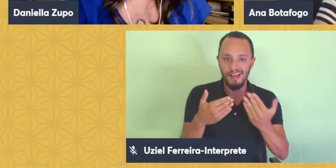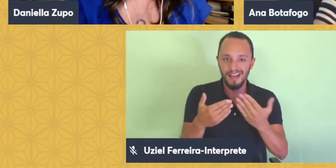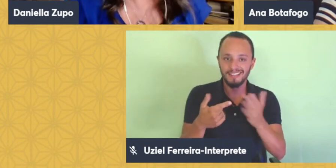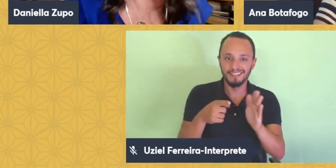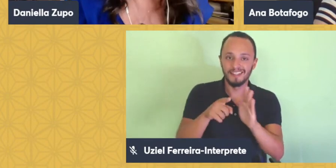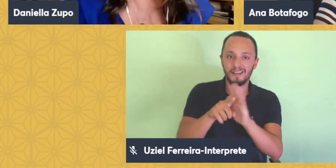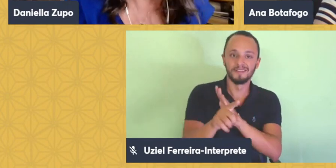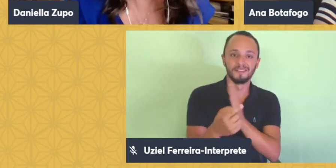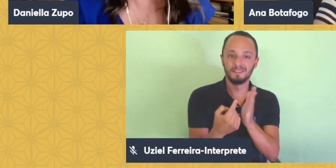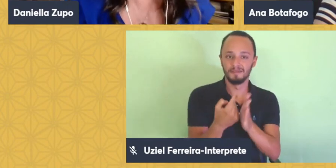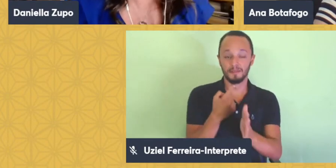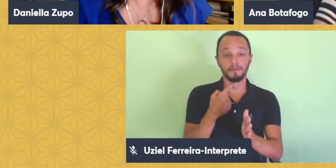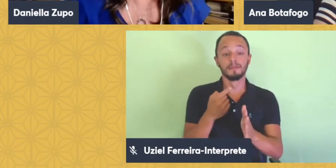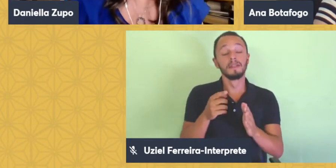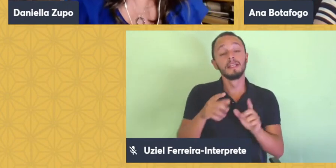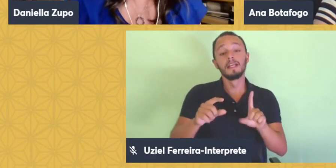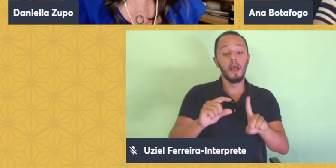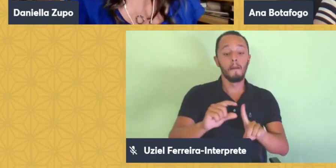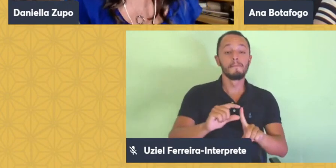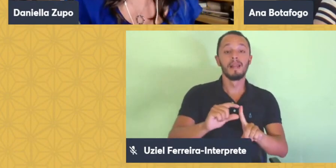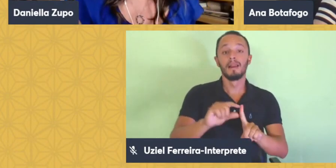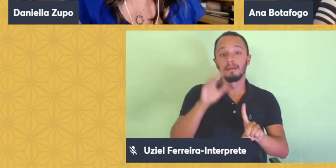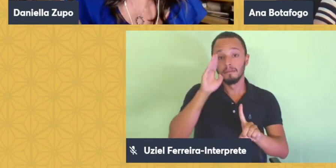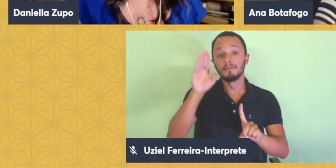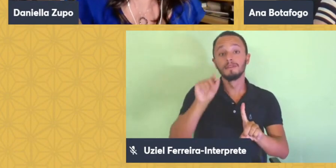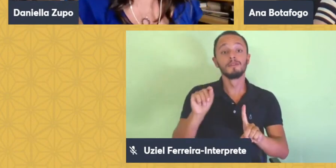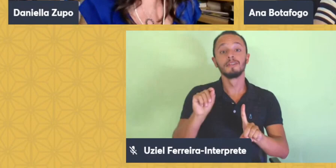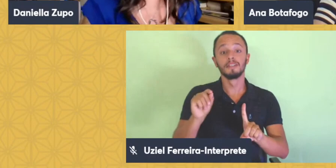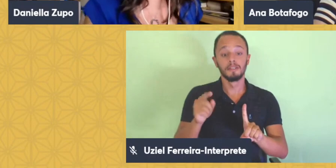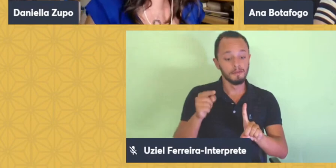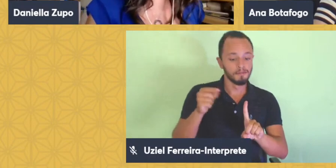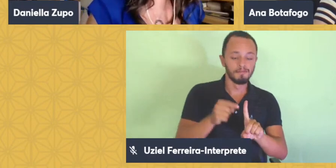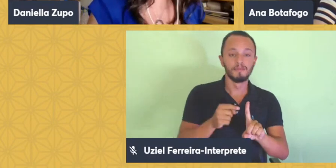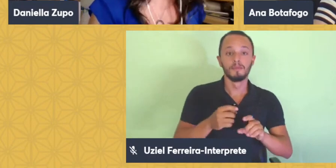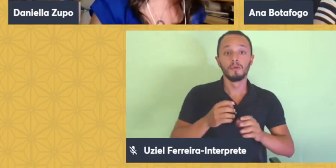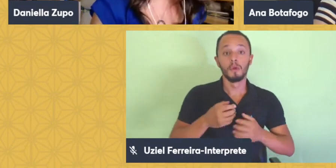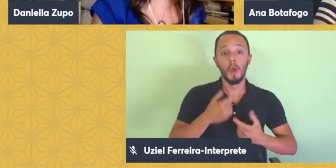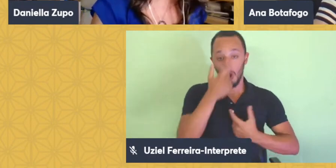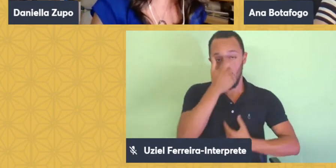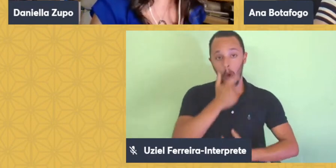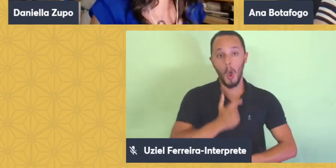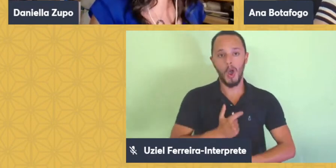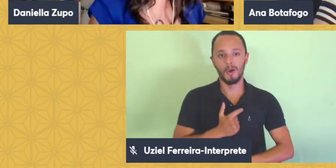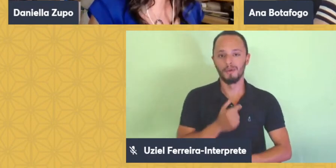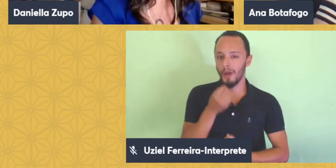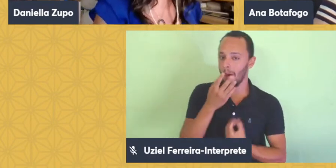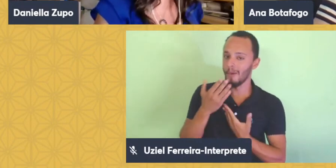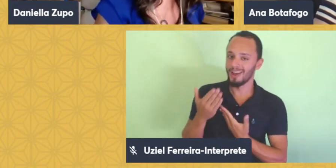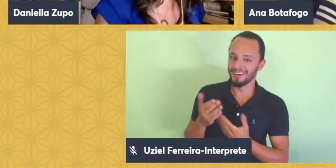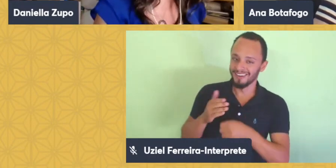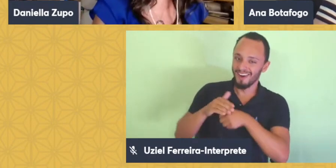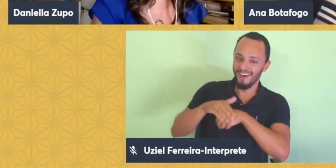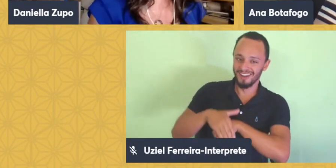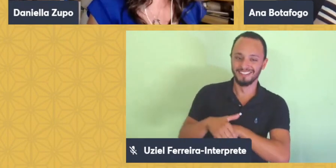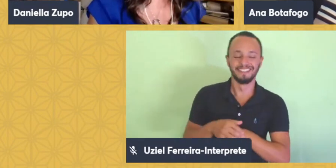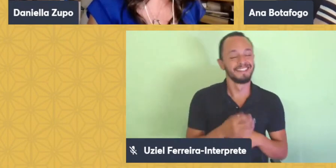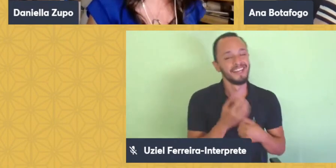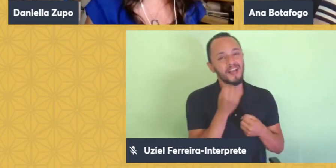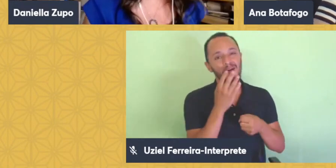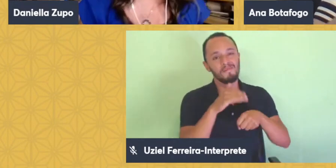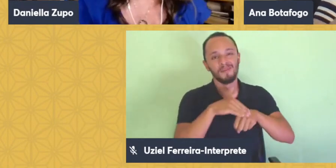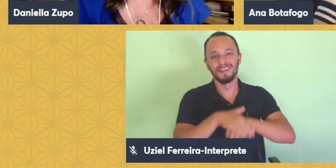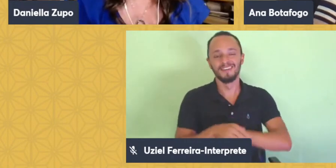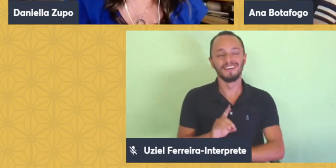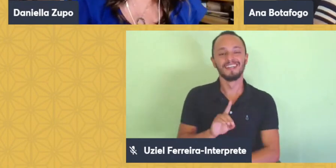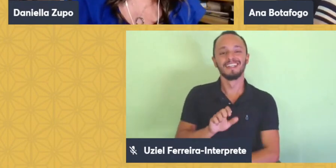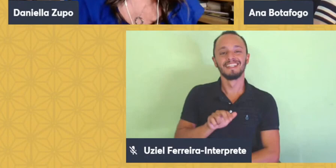palavra corpo Boa noite Ana seja bem-vinda boa noite Daniela Boa noite a todos muito obrigado mas alegria